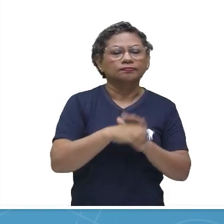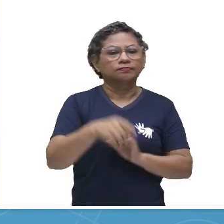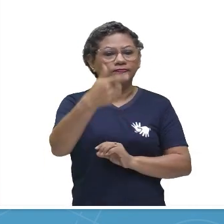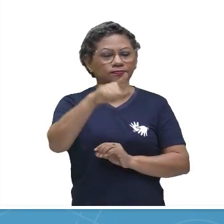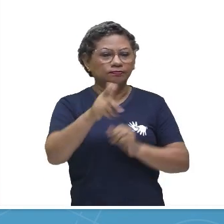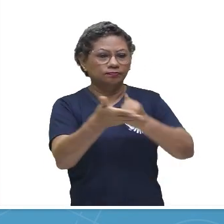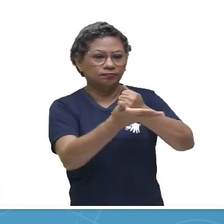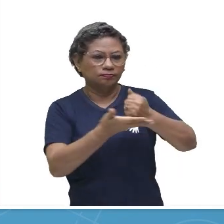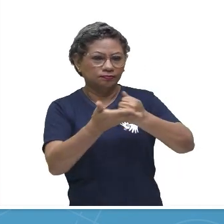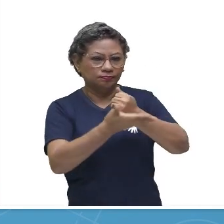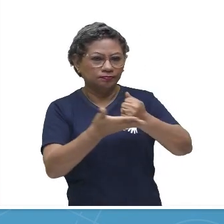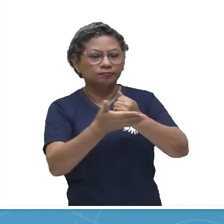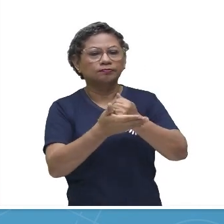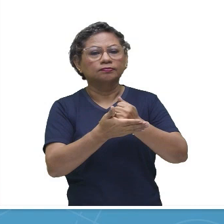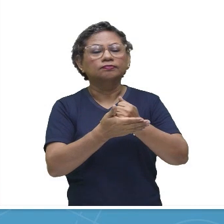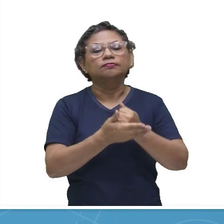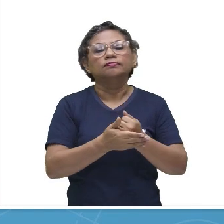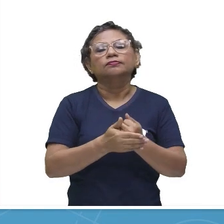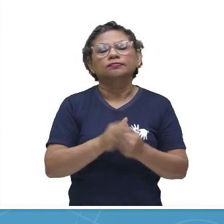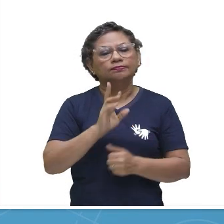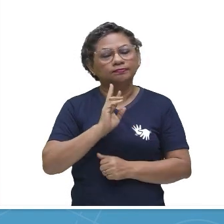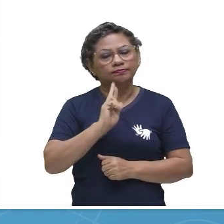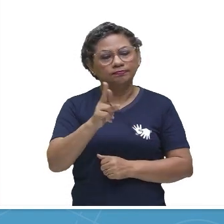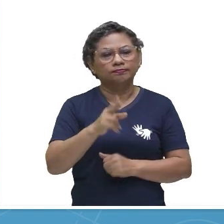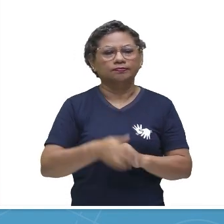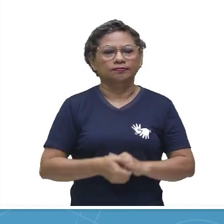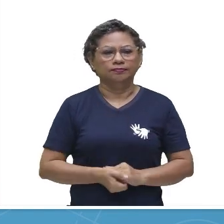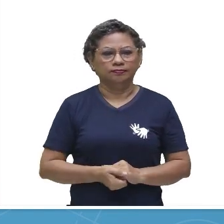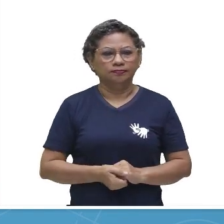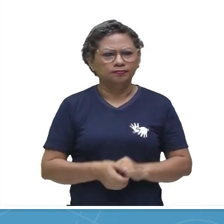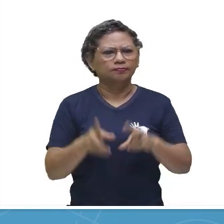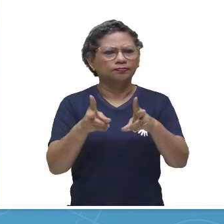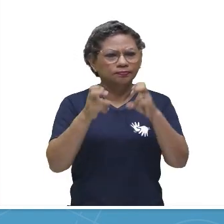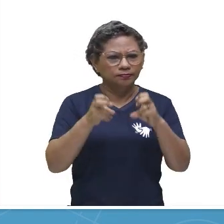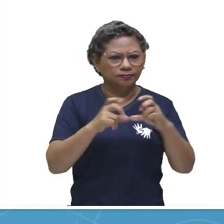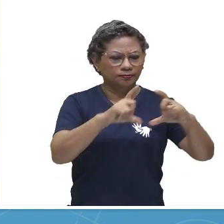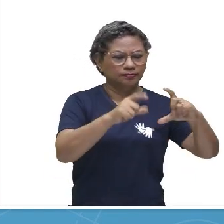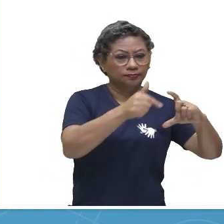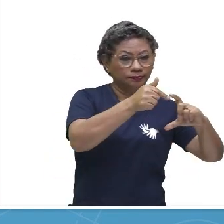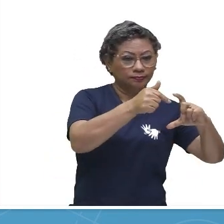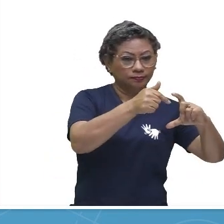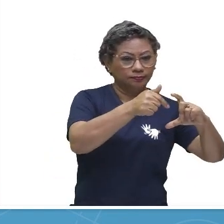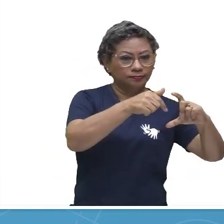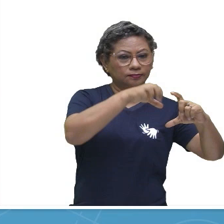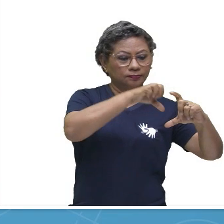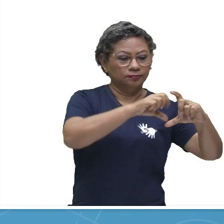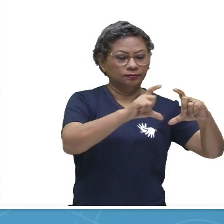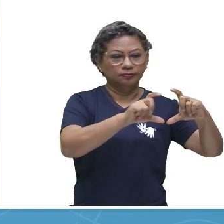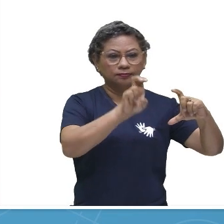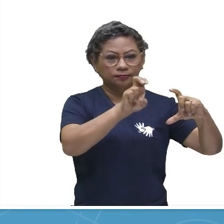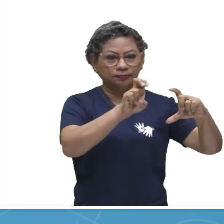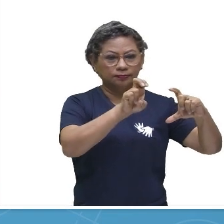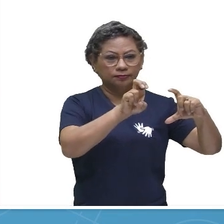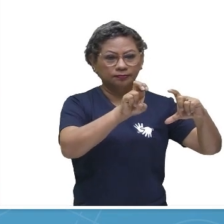subtrai-se os expoentes. Então, nós temos, por exemplo, 7/9 elevado à quinta dividido por 7/9 elevado à terceira. Repetimos a